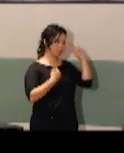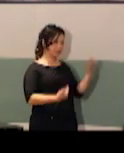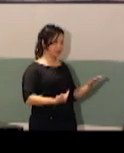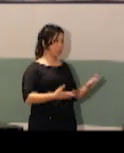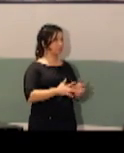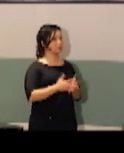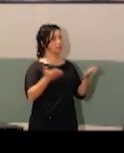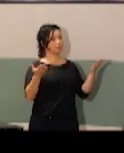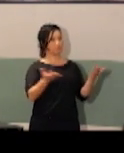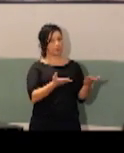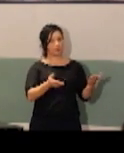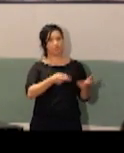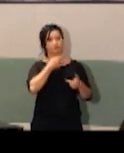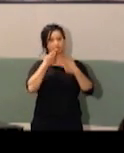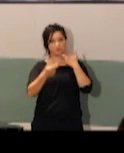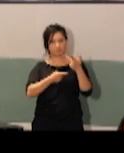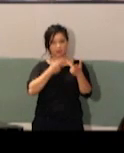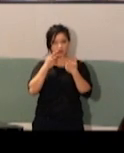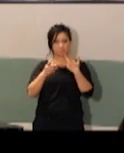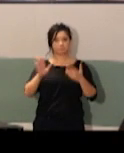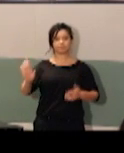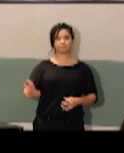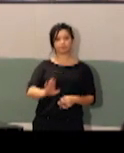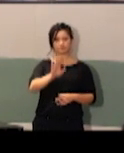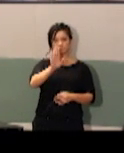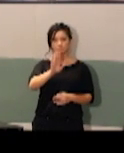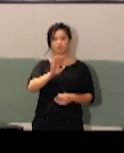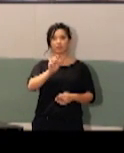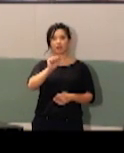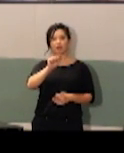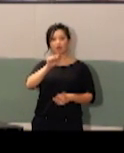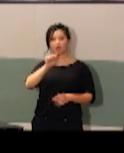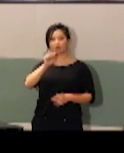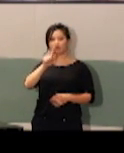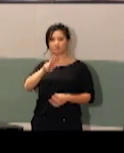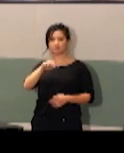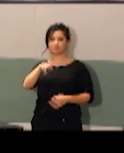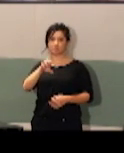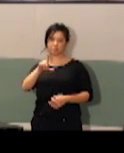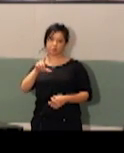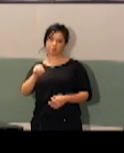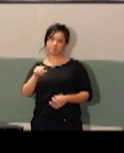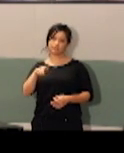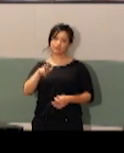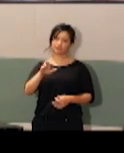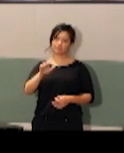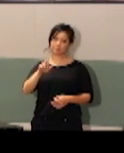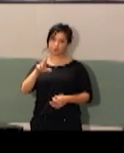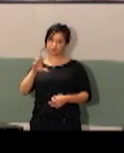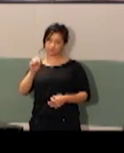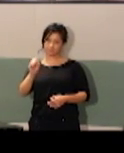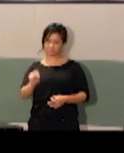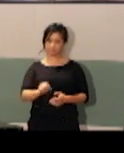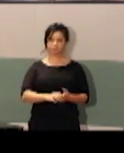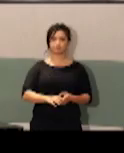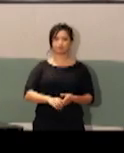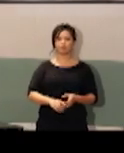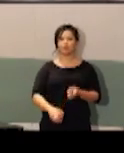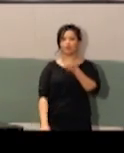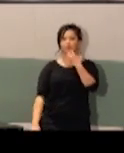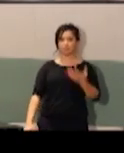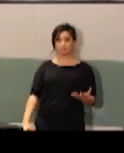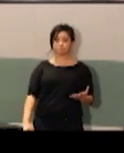mobilidade pública. Senhor candidato Agnello Queiroz. O transporte público tem que ser a